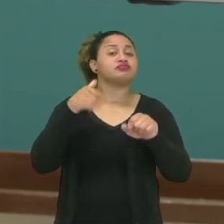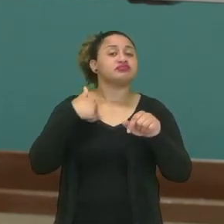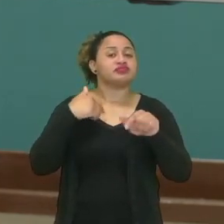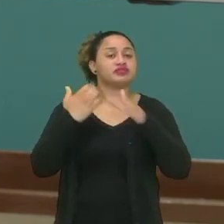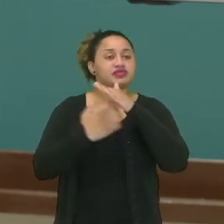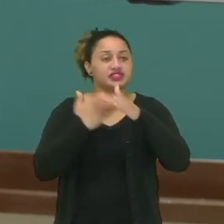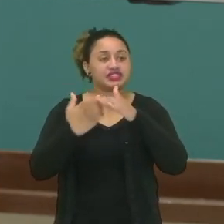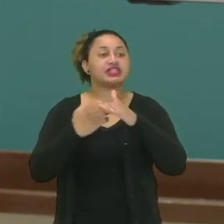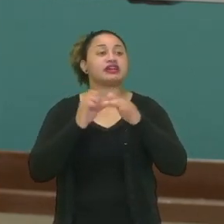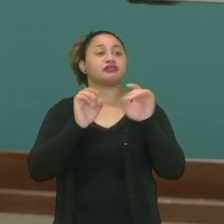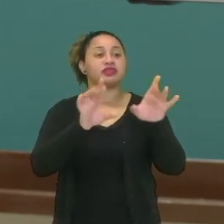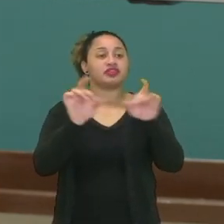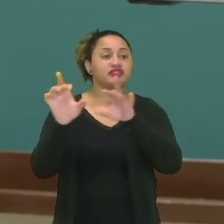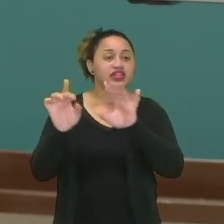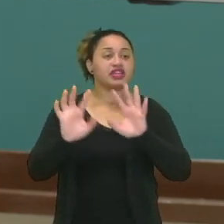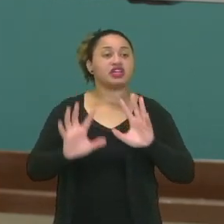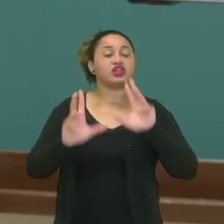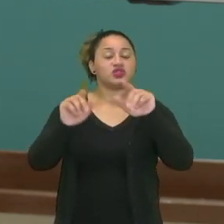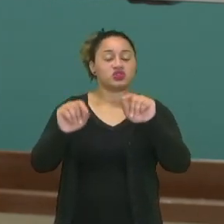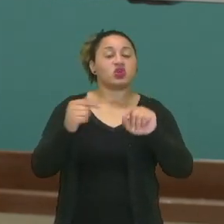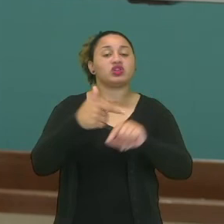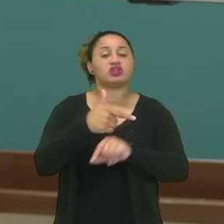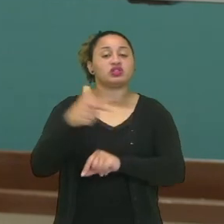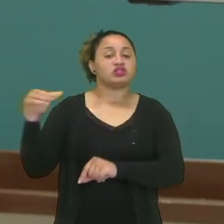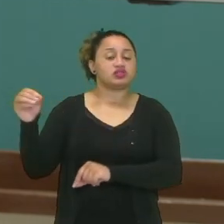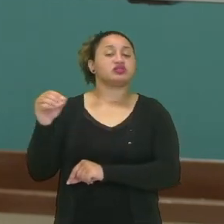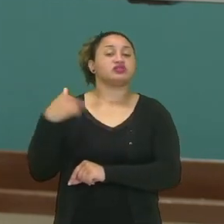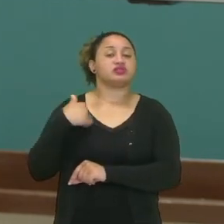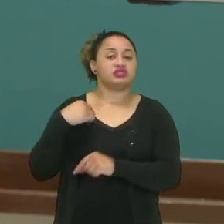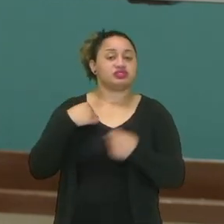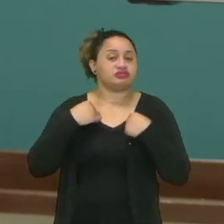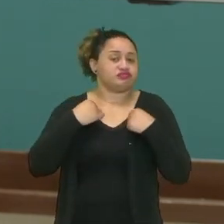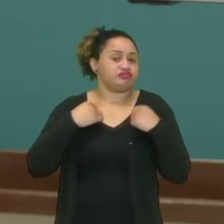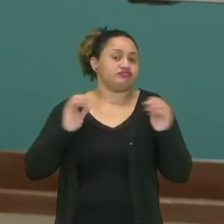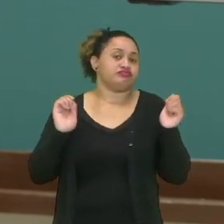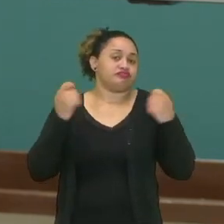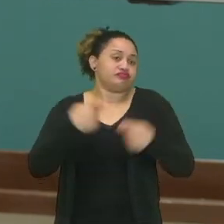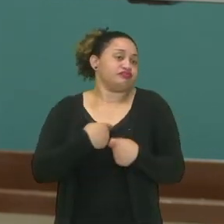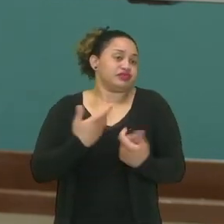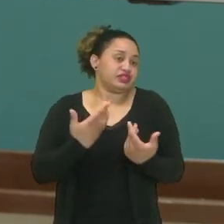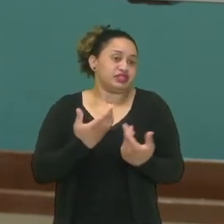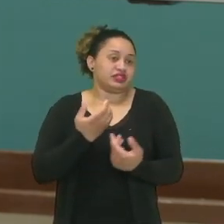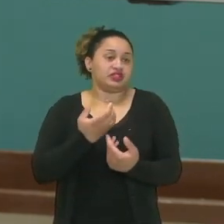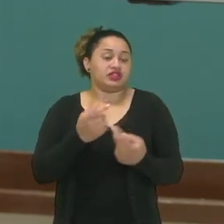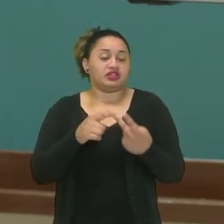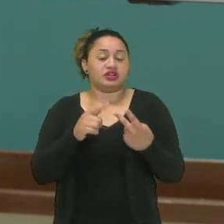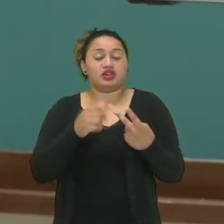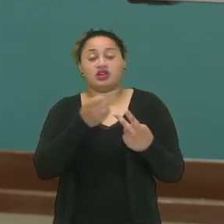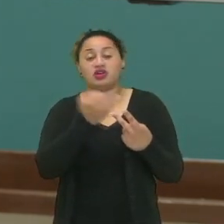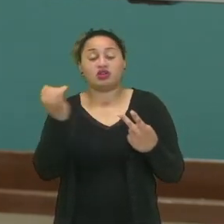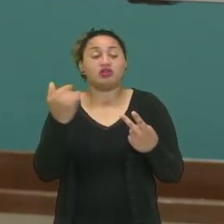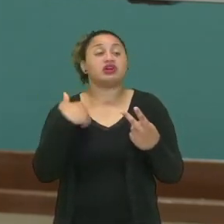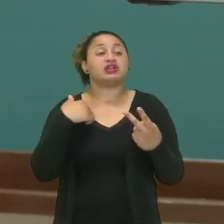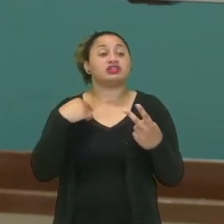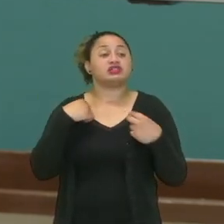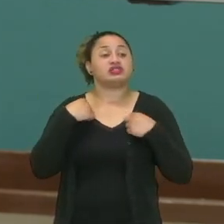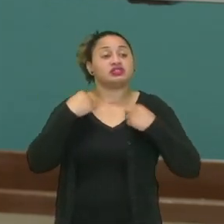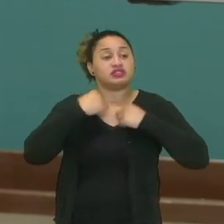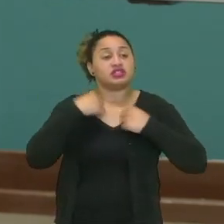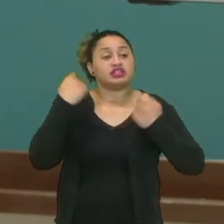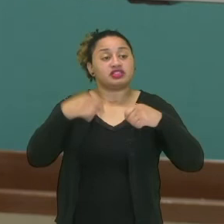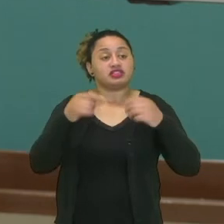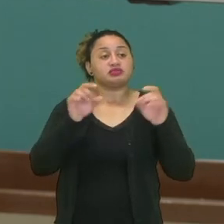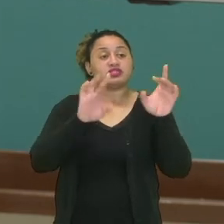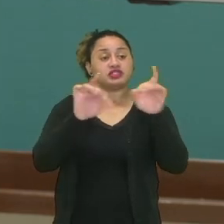confecção na venda de todas as 200 peças produzidas? Quantas jaquetas eles precisam vender,